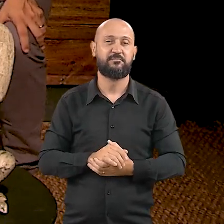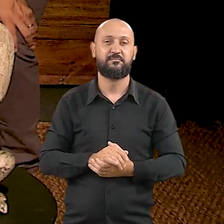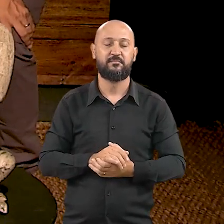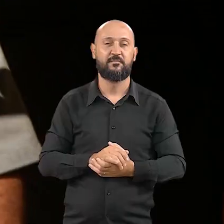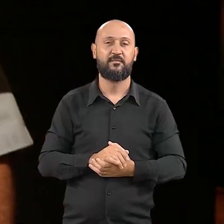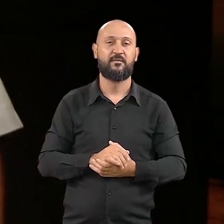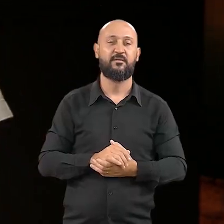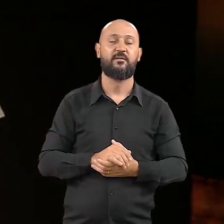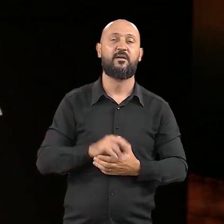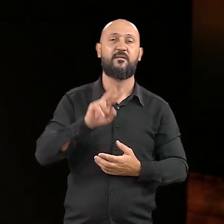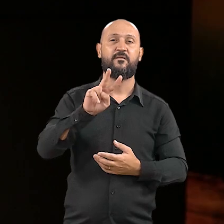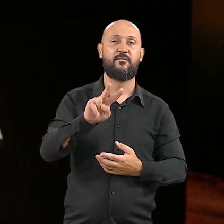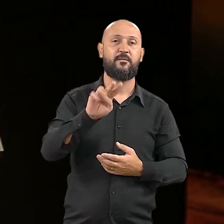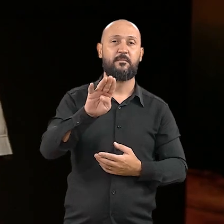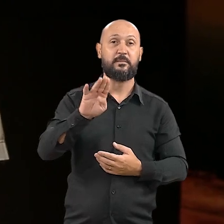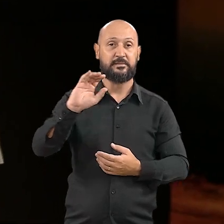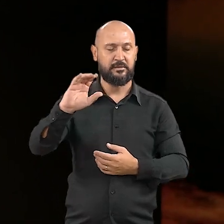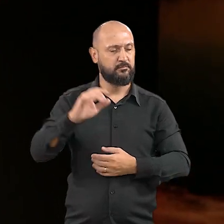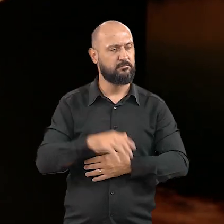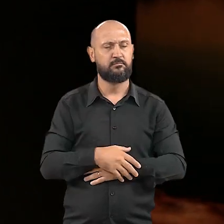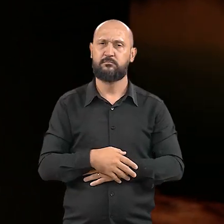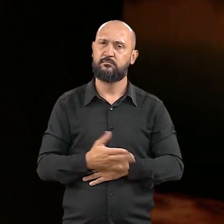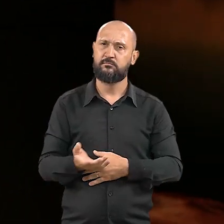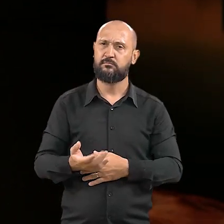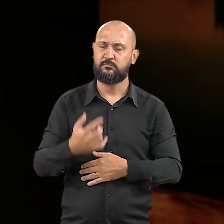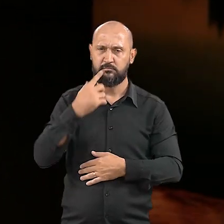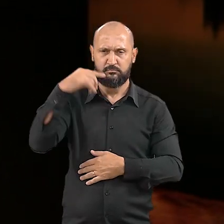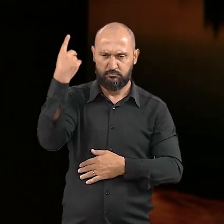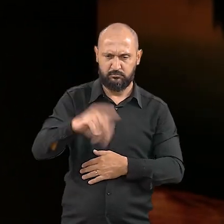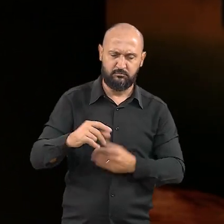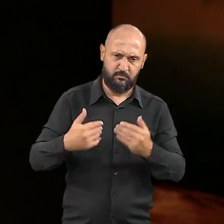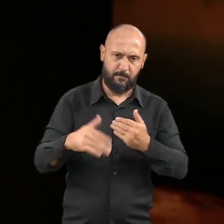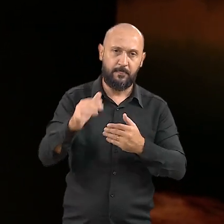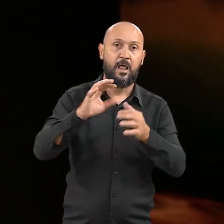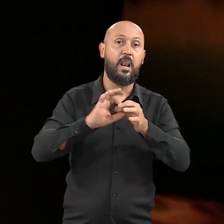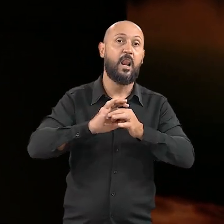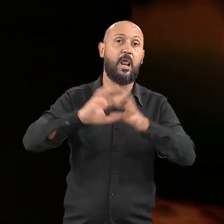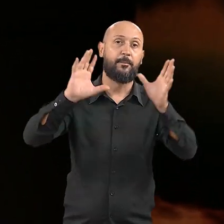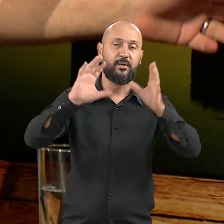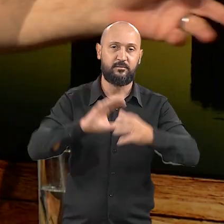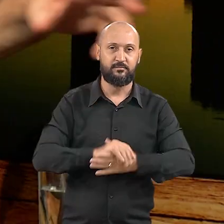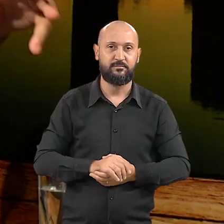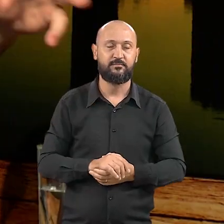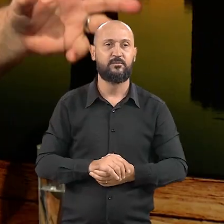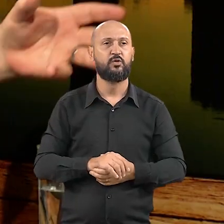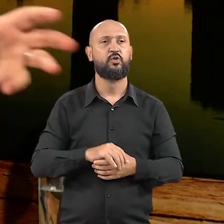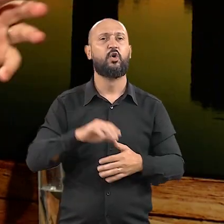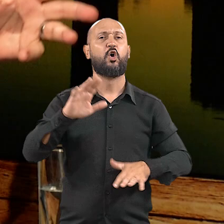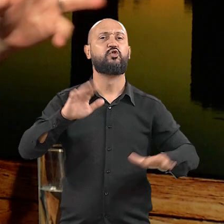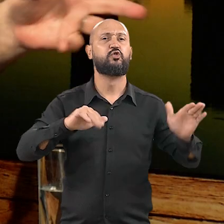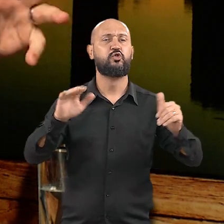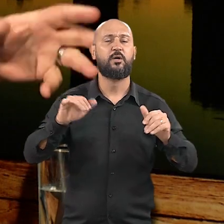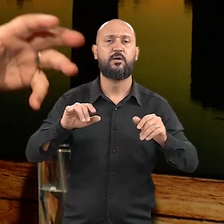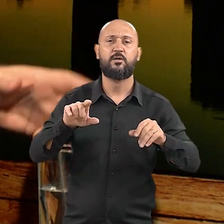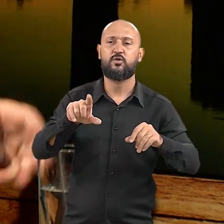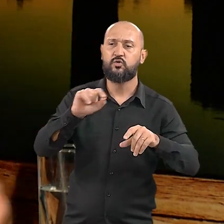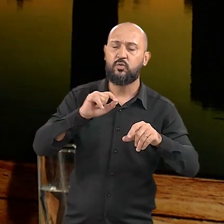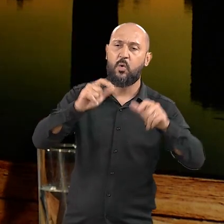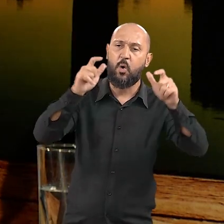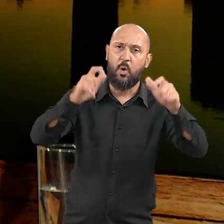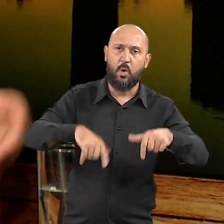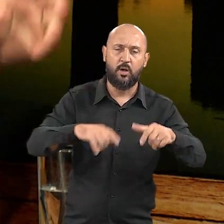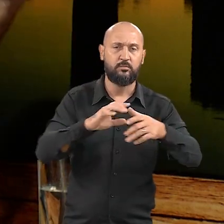Da VBC. E aí ele falou, não, toca o pau. E liberou geral, e aí chamou tudo, e foi aí, escolhemos uma